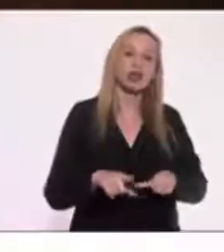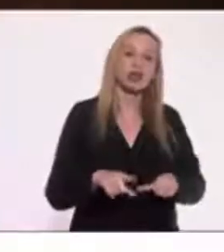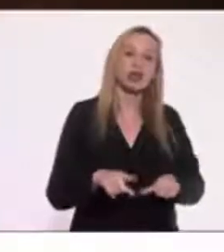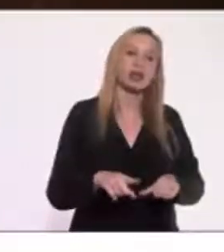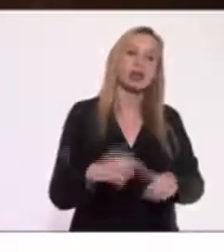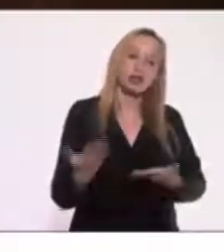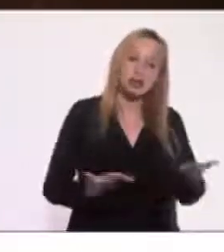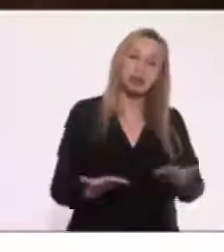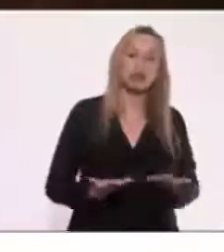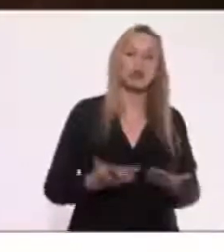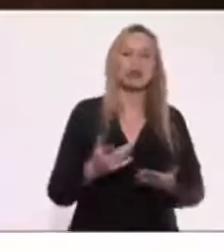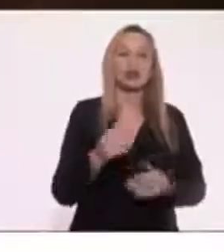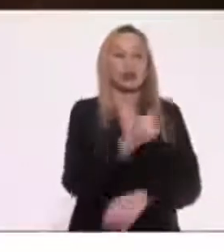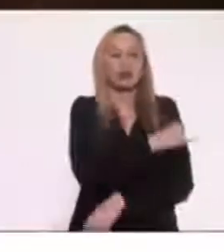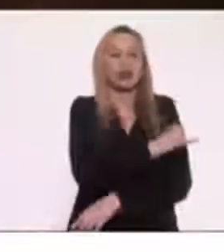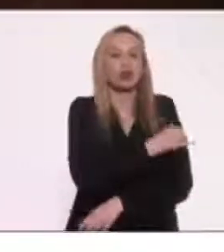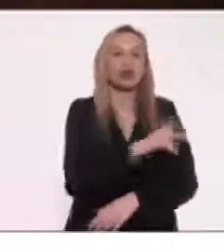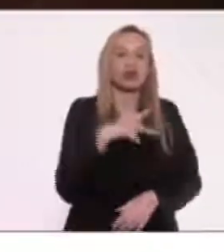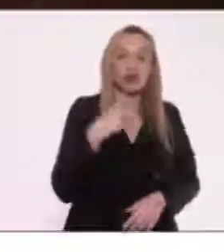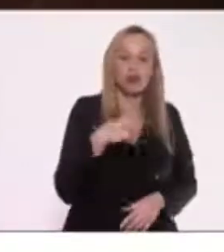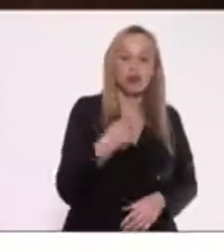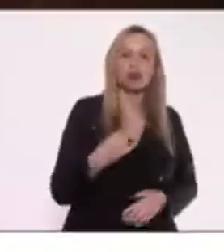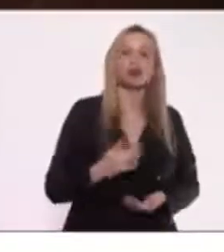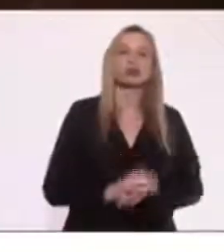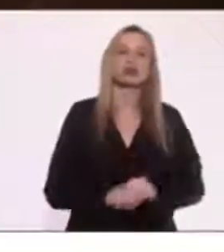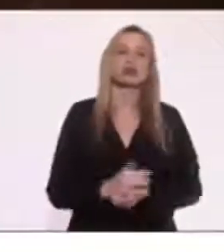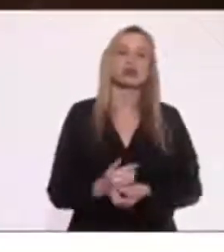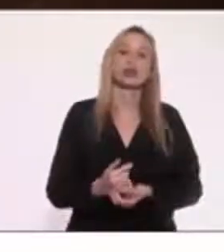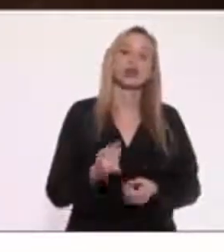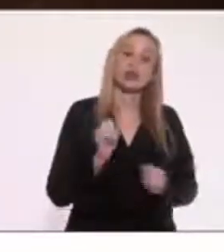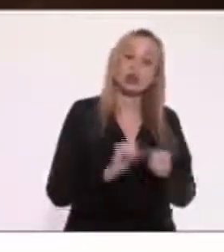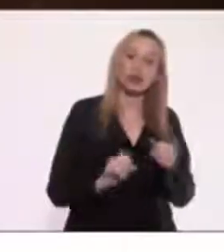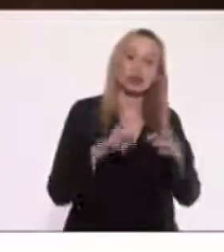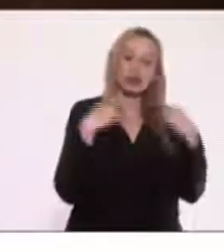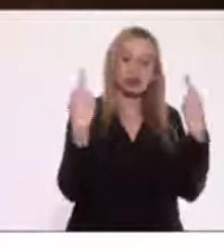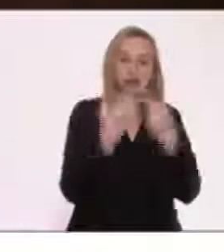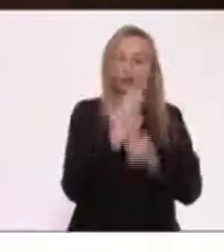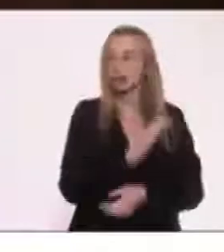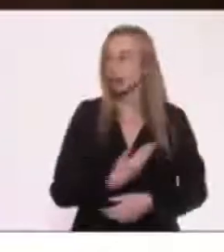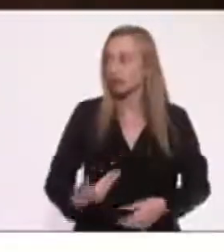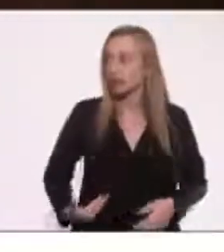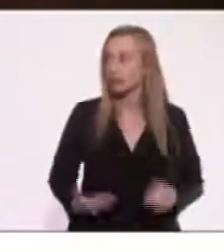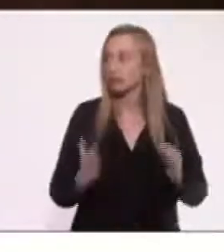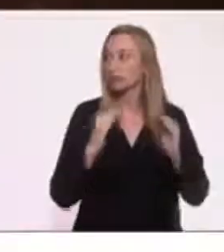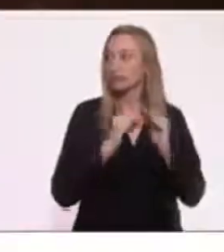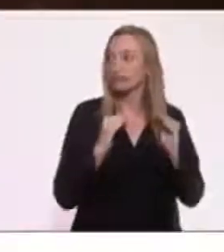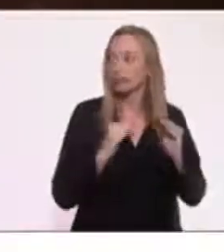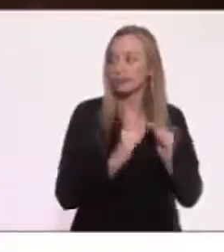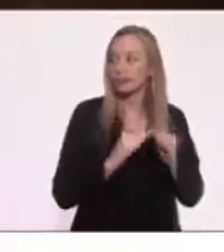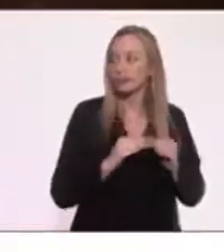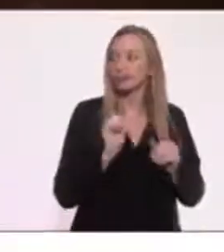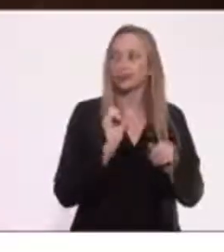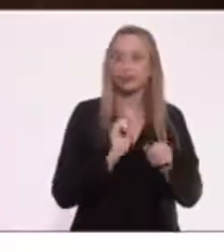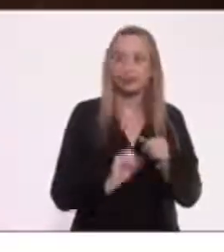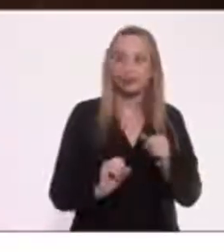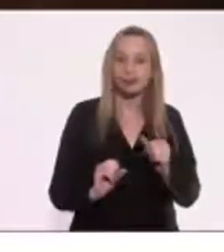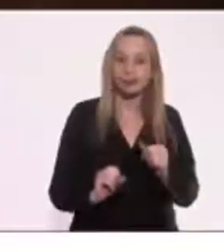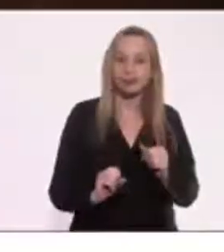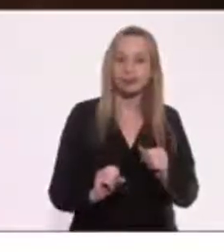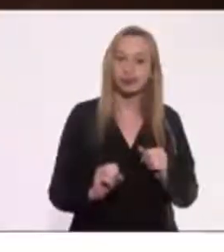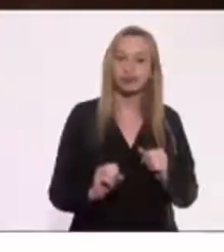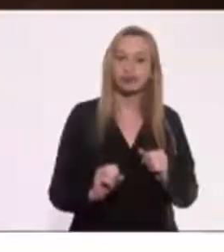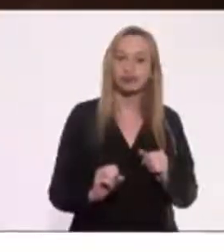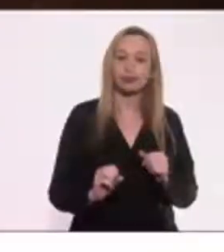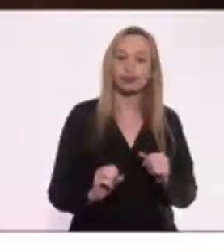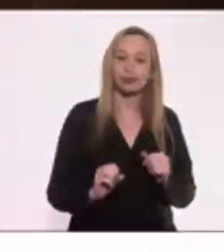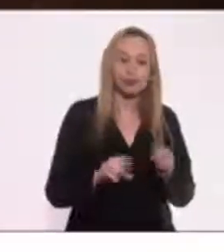dito que desde então realizei uma audiência pública nessa casa, fizemos um raio-x dos